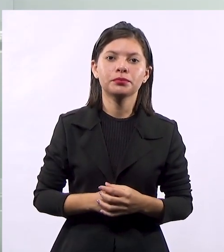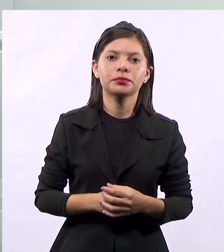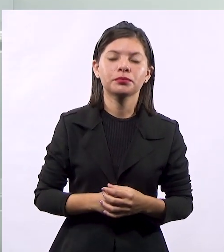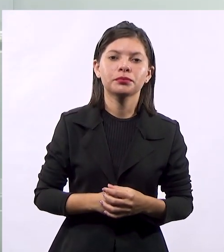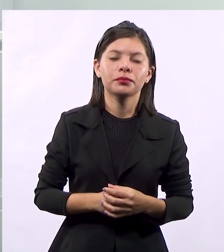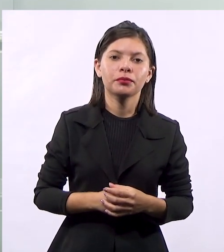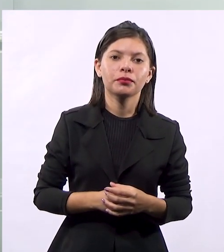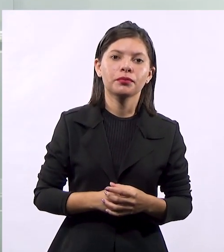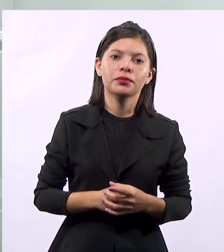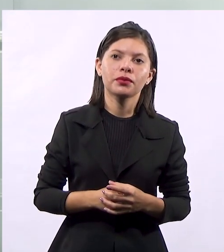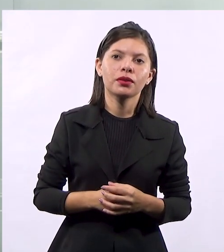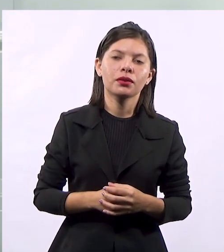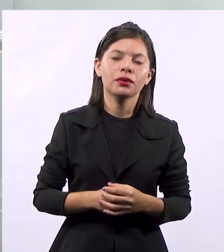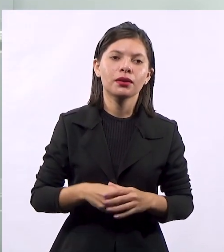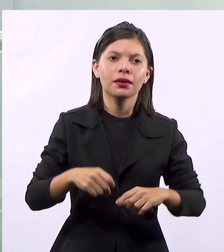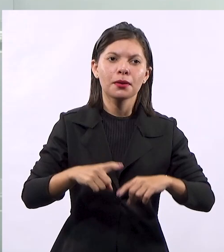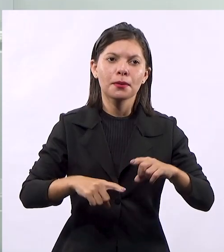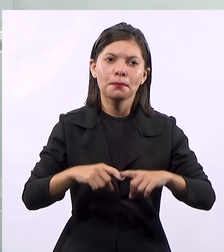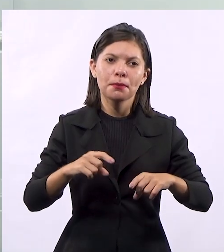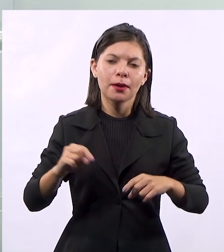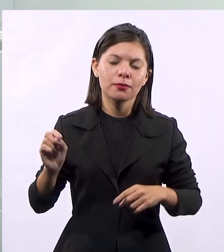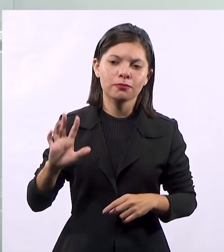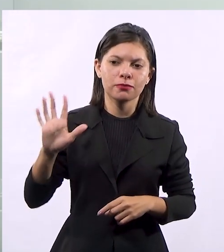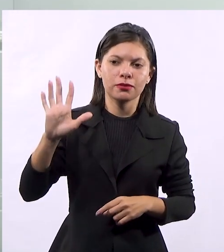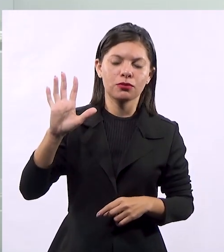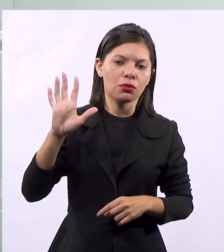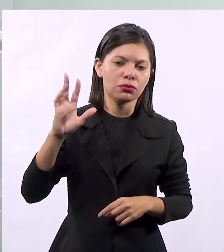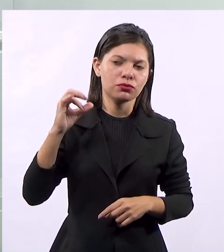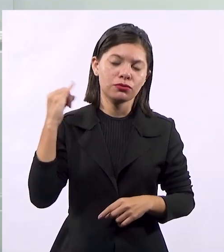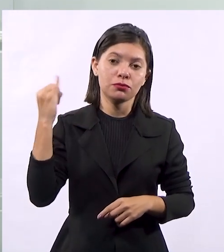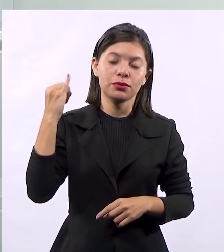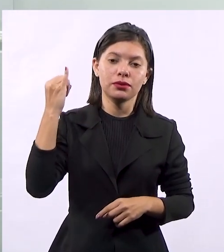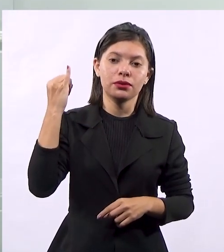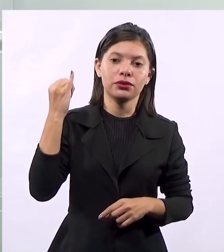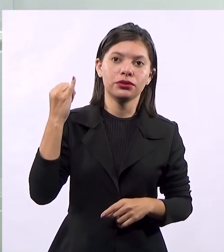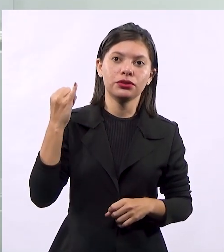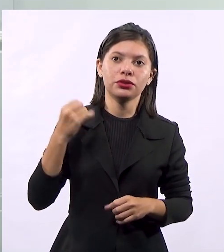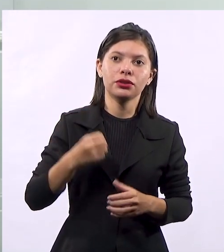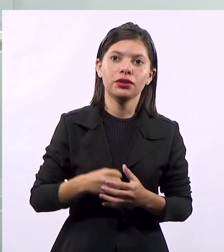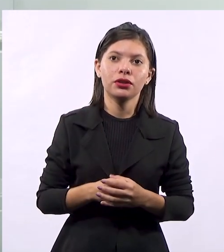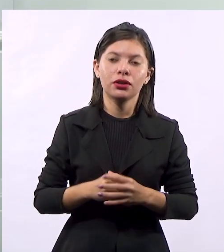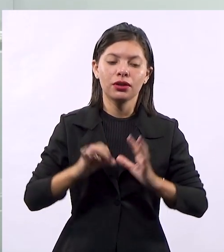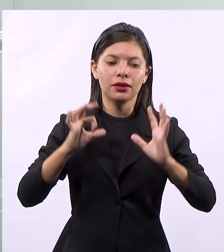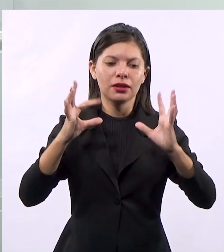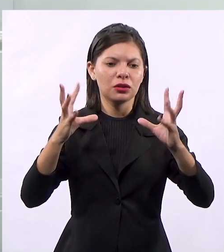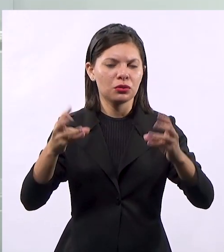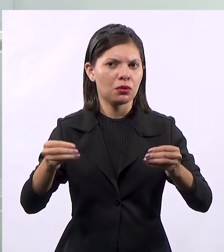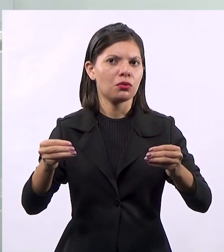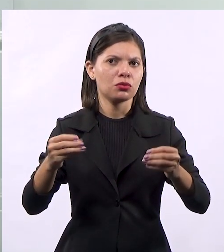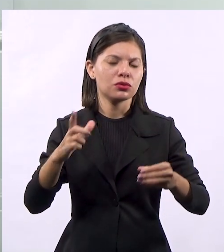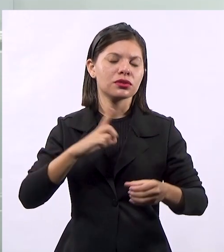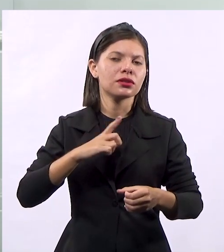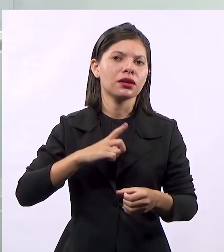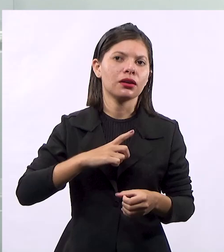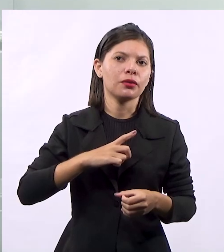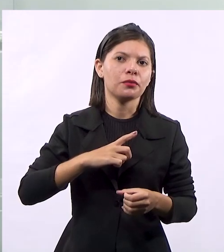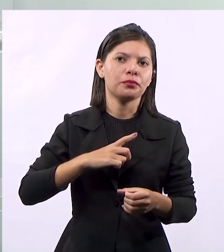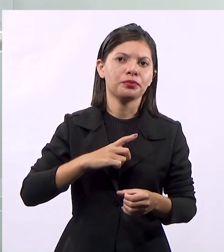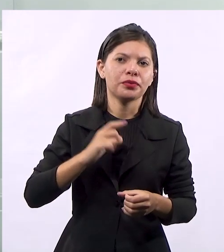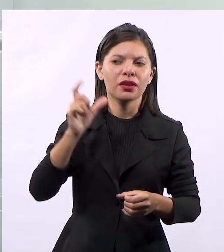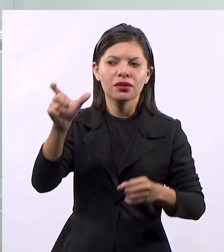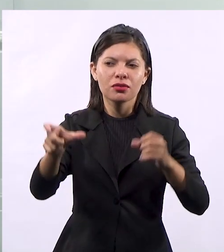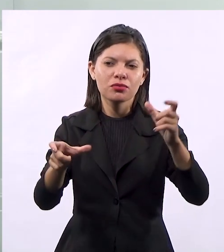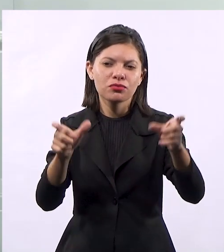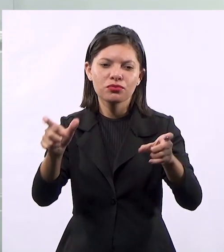se estabelece é: o direito nasce de algo que é considerado um bem valioso para uma